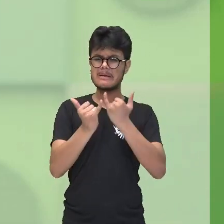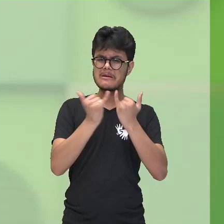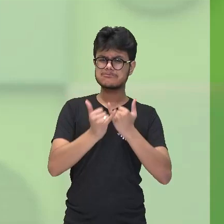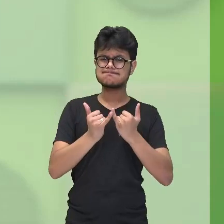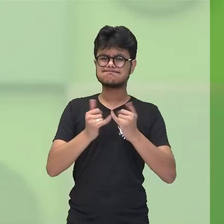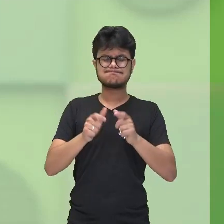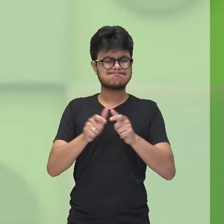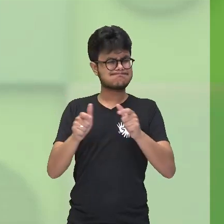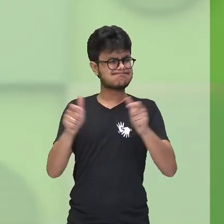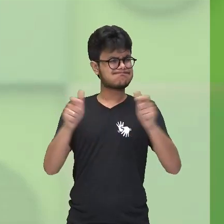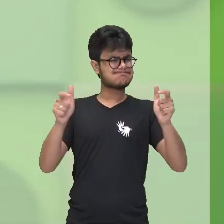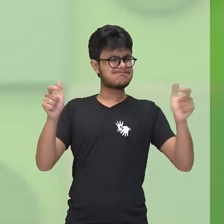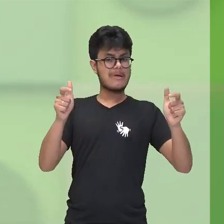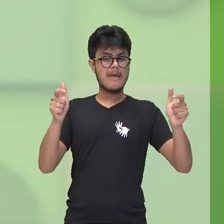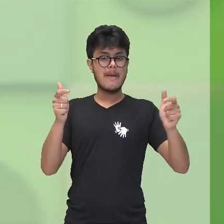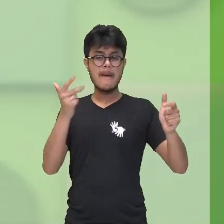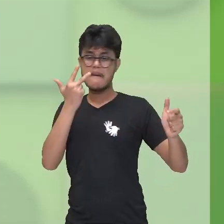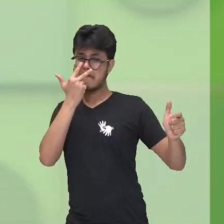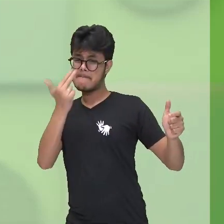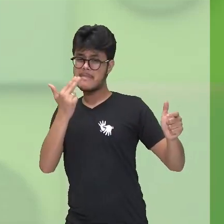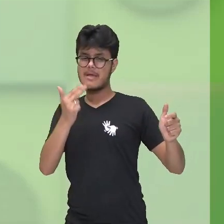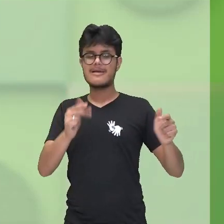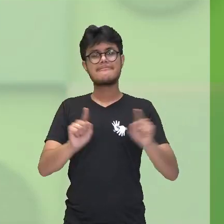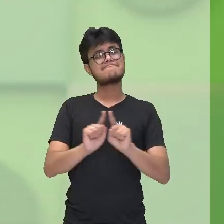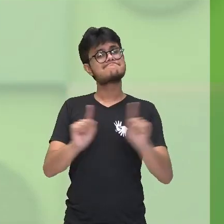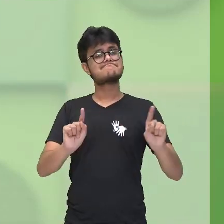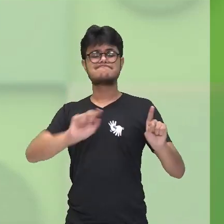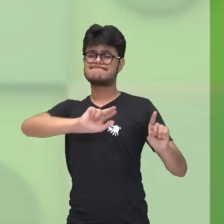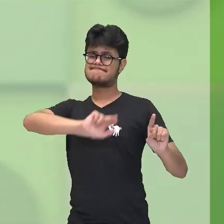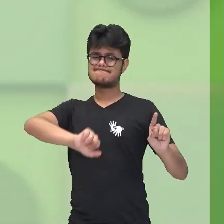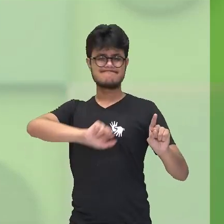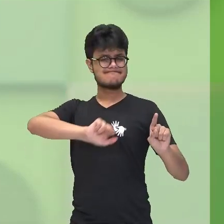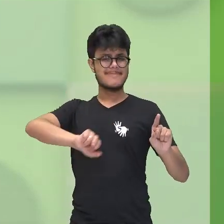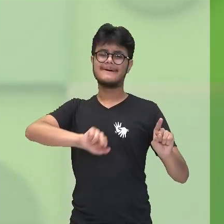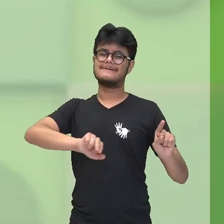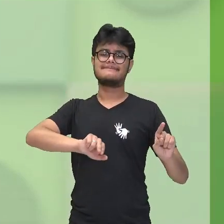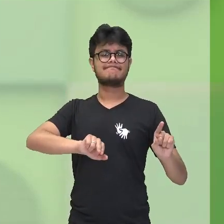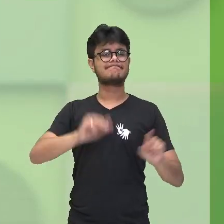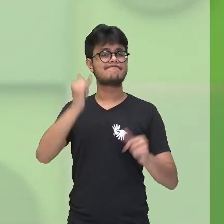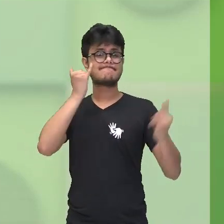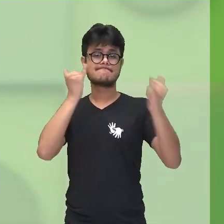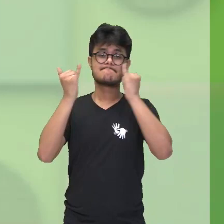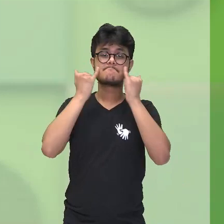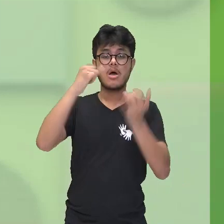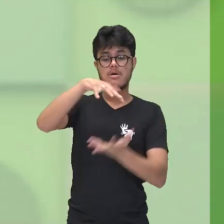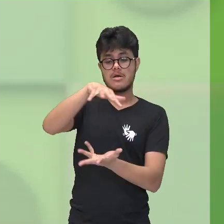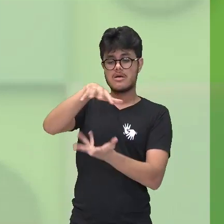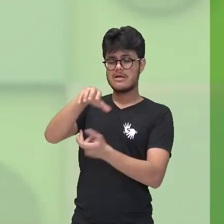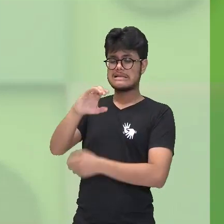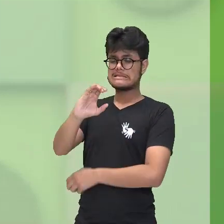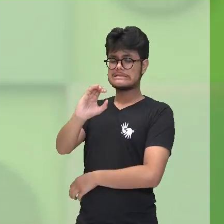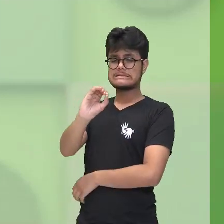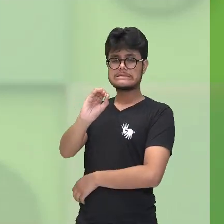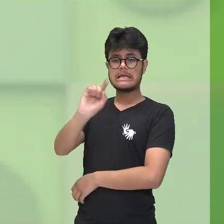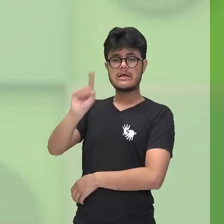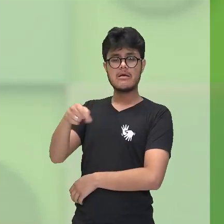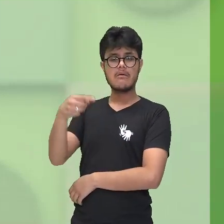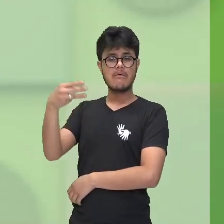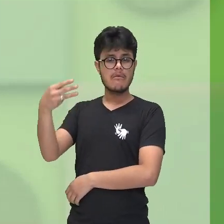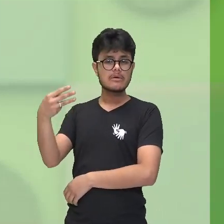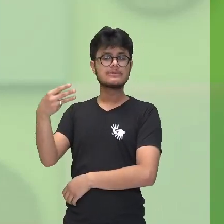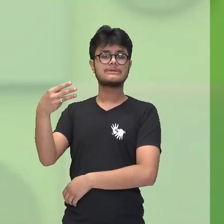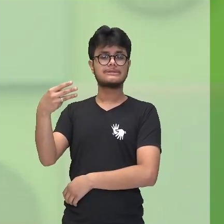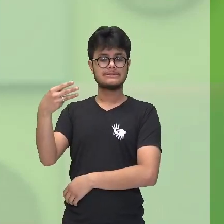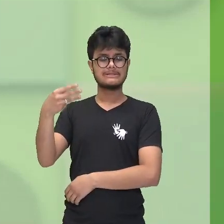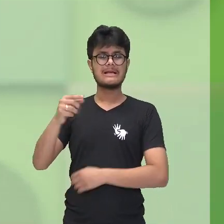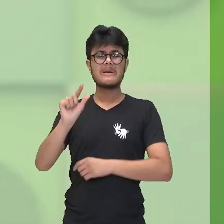existe muita água doce disponível, mas nós vimos aí que pelos dados no mundo